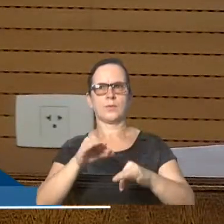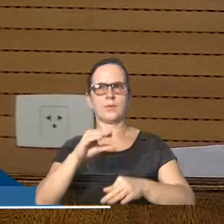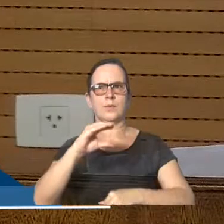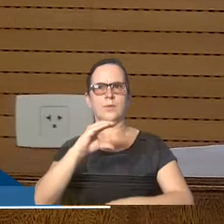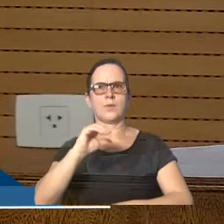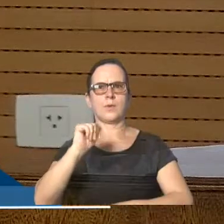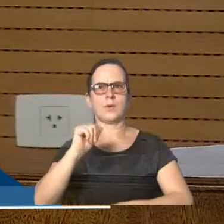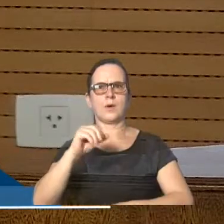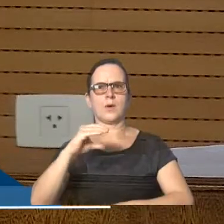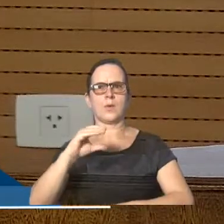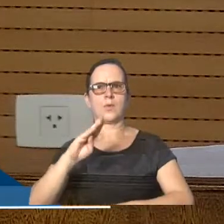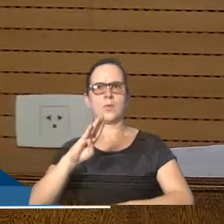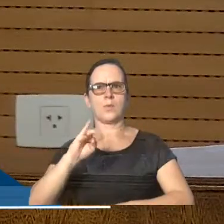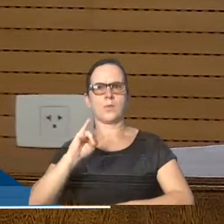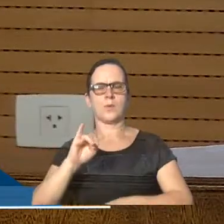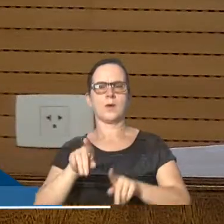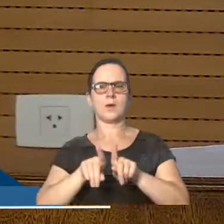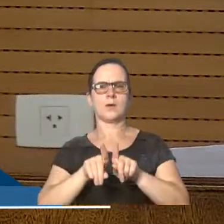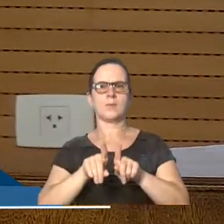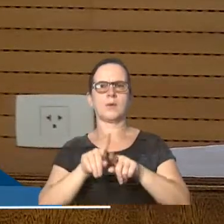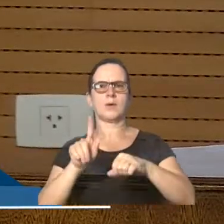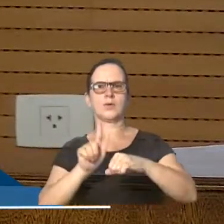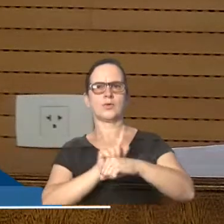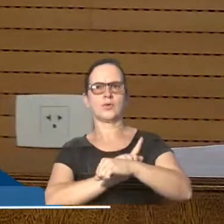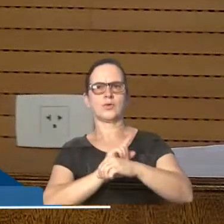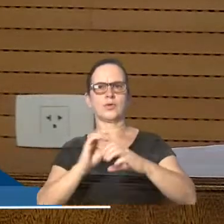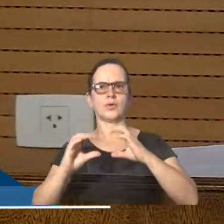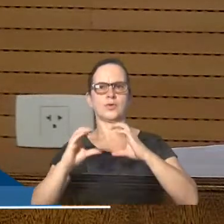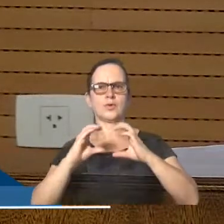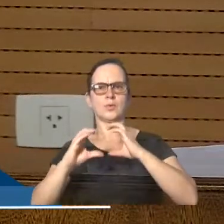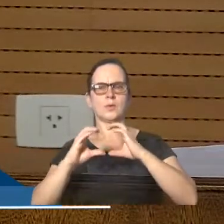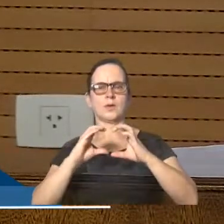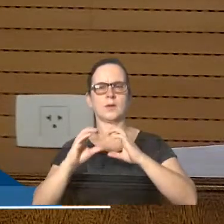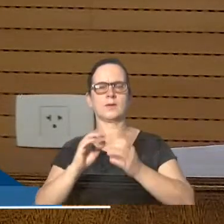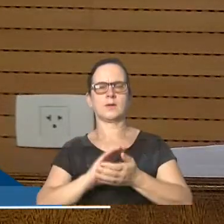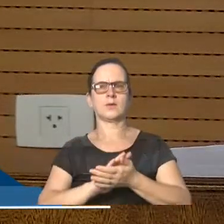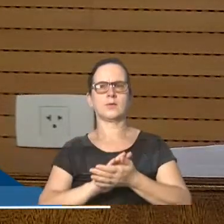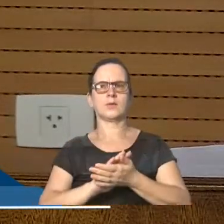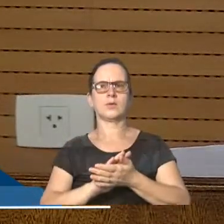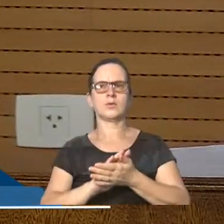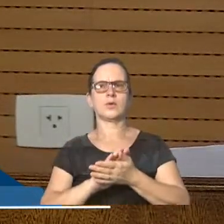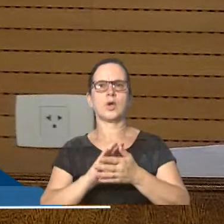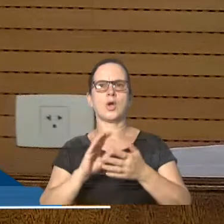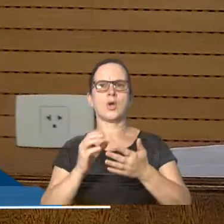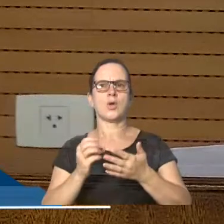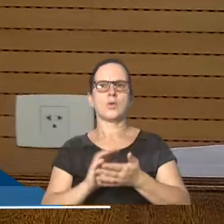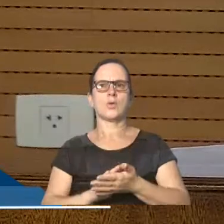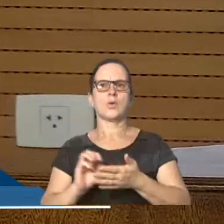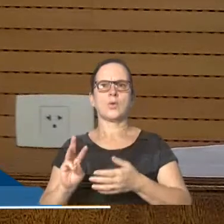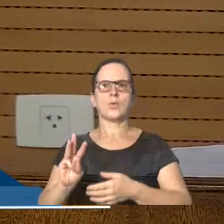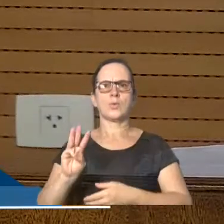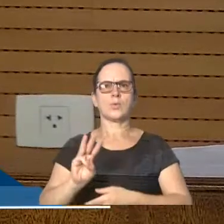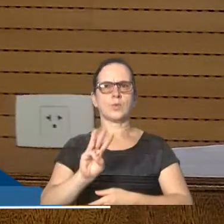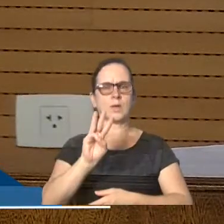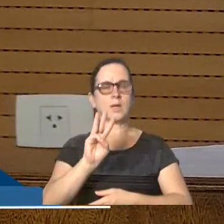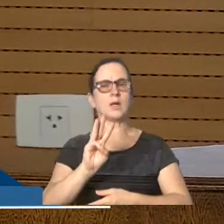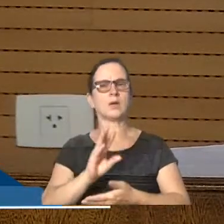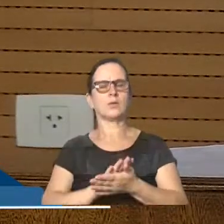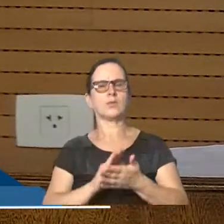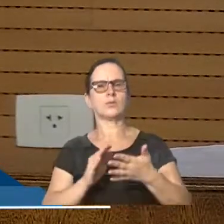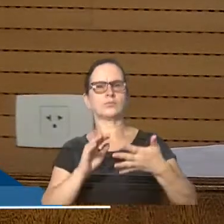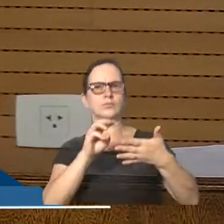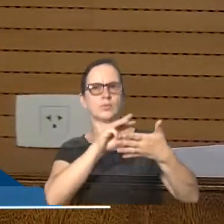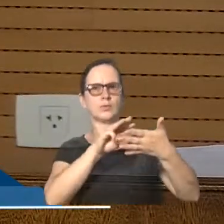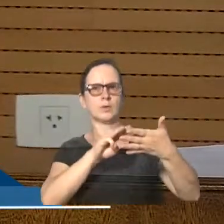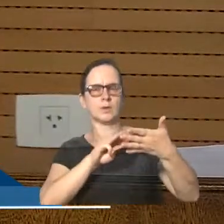Cacubi. Gestão à Secretaria de Comunicação para que encaminhe o link para o Diário Oficial de Cubatão a